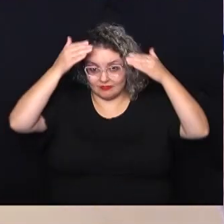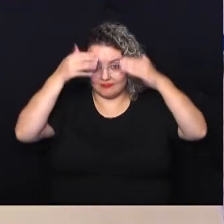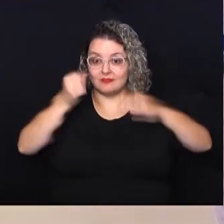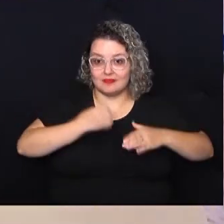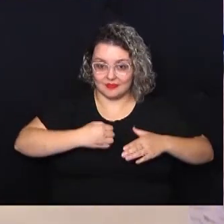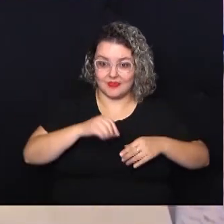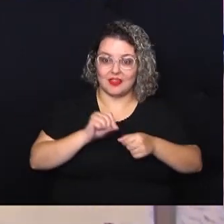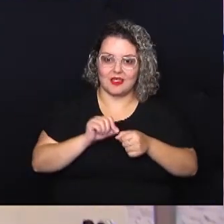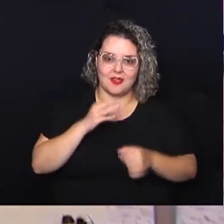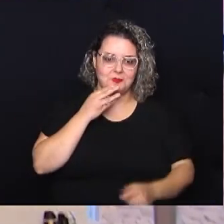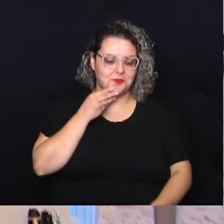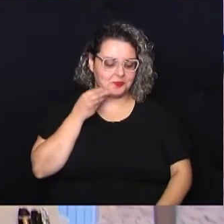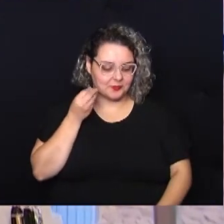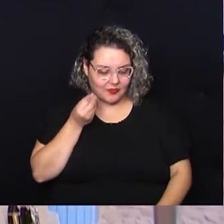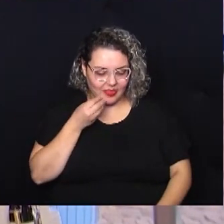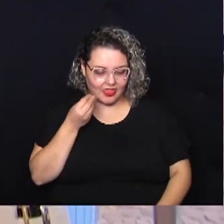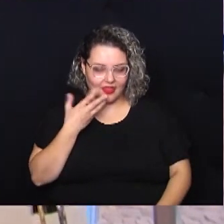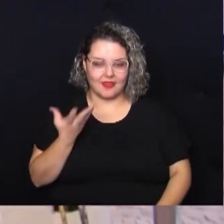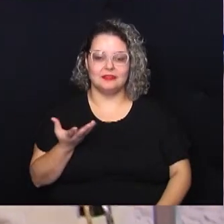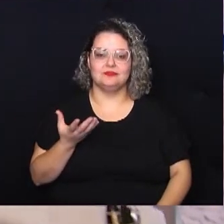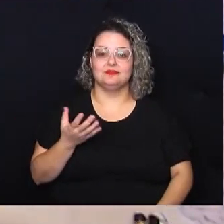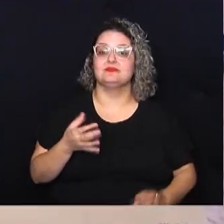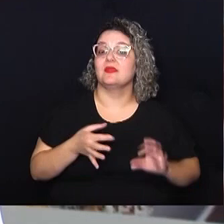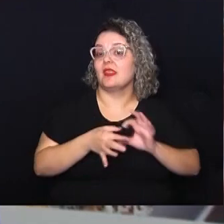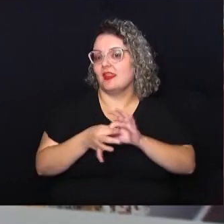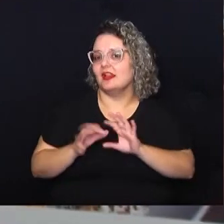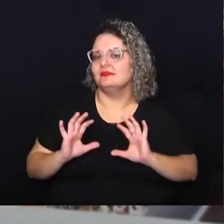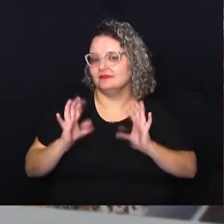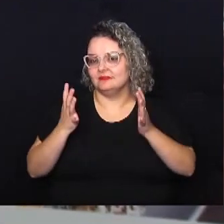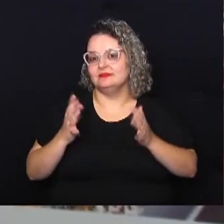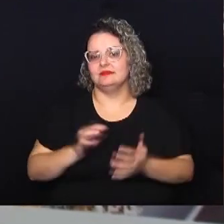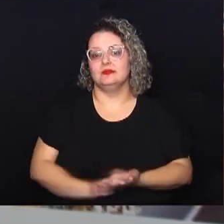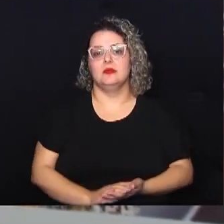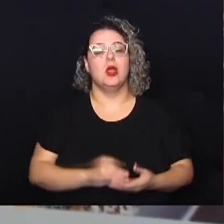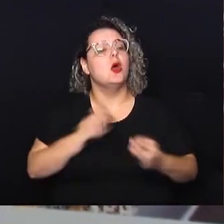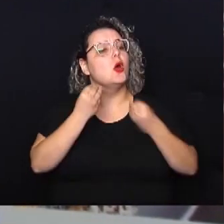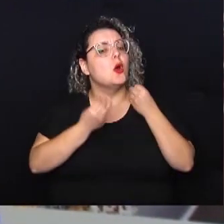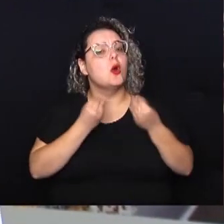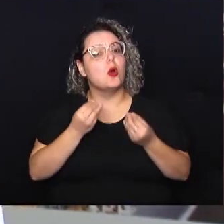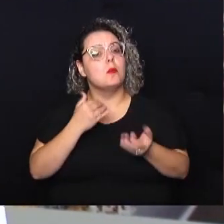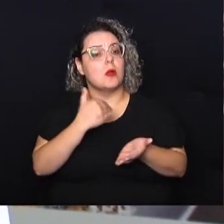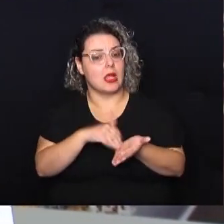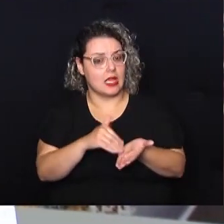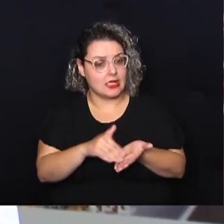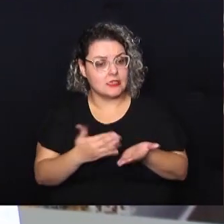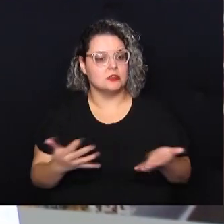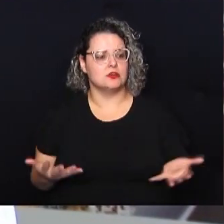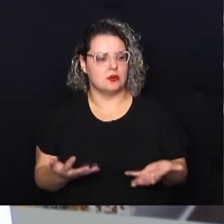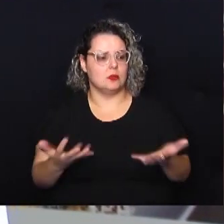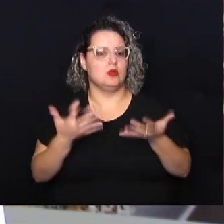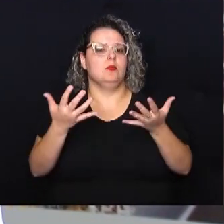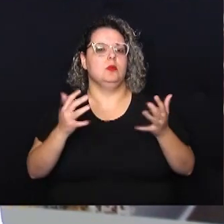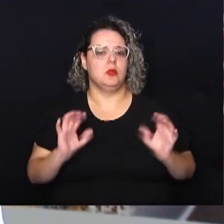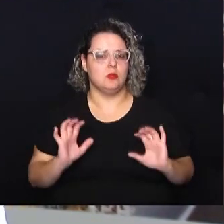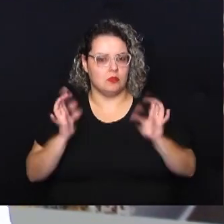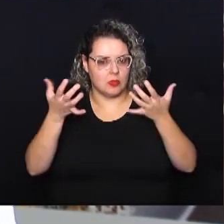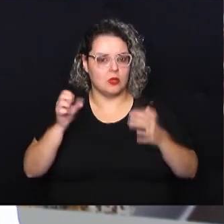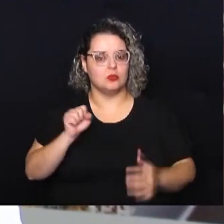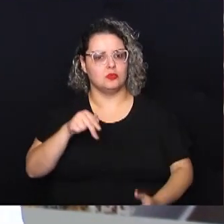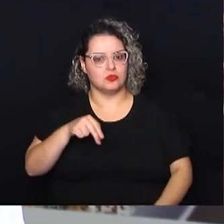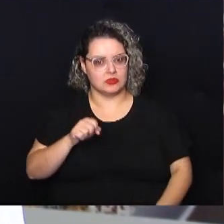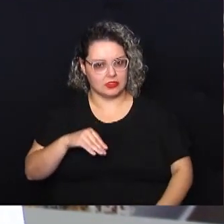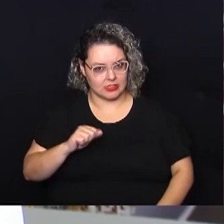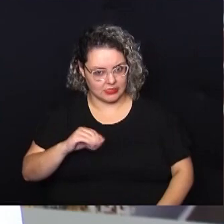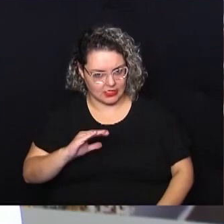faz a degustação, onde fecha esse ciclo, né, do evento. Como que é para a secretaria, né, tá promovendo esse evento aqui no Senac, aqui